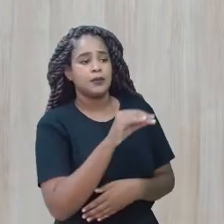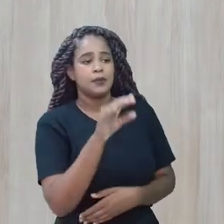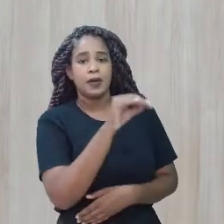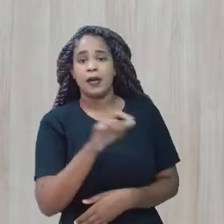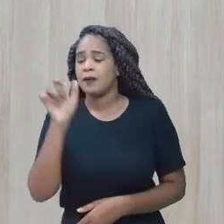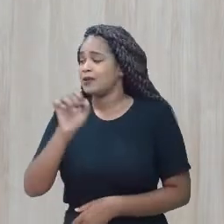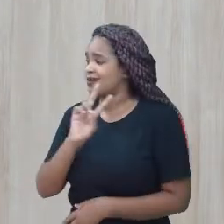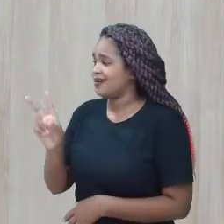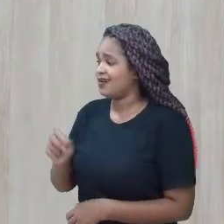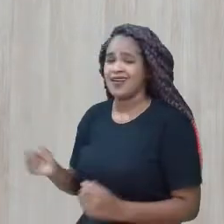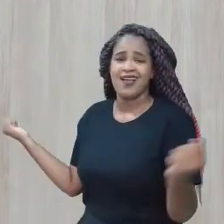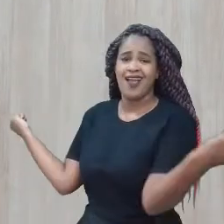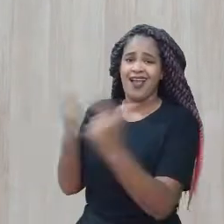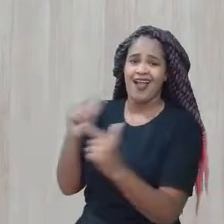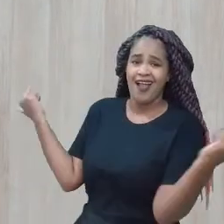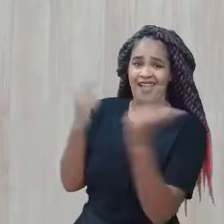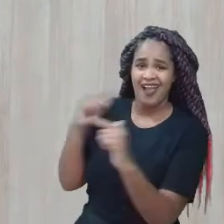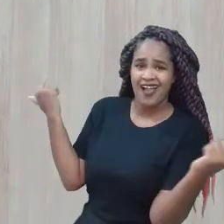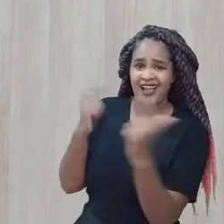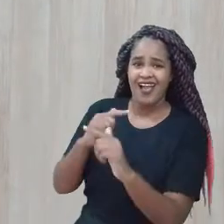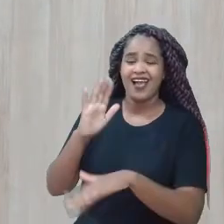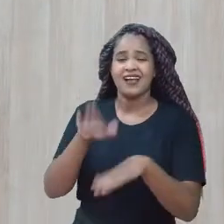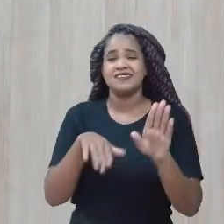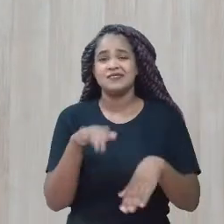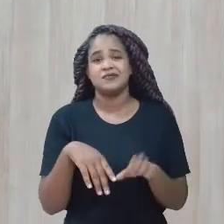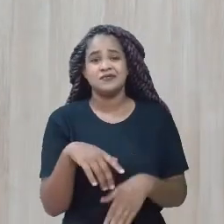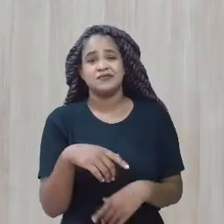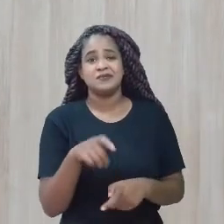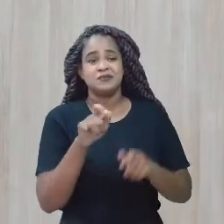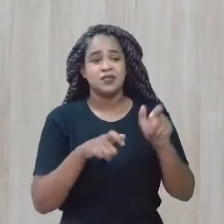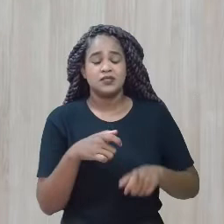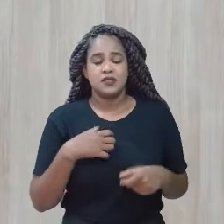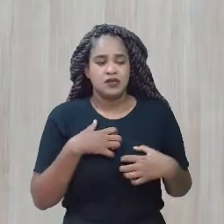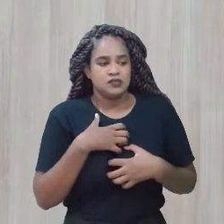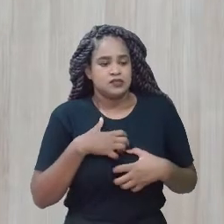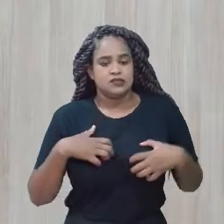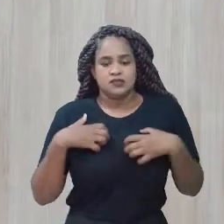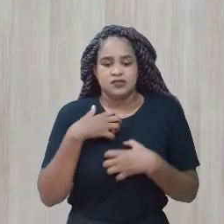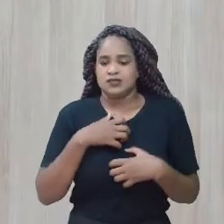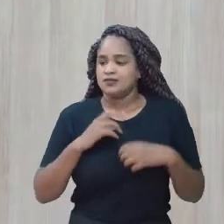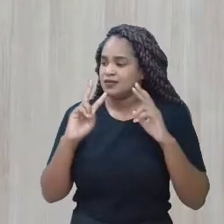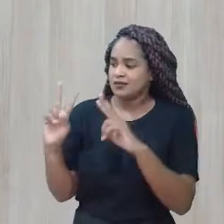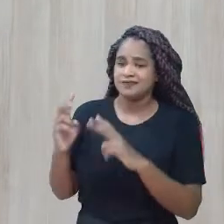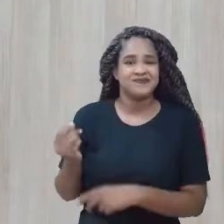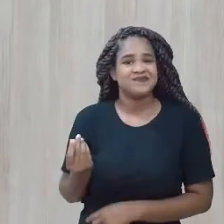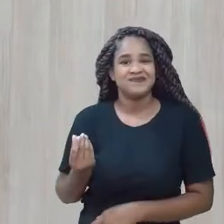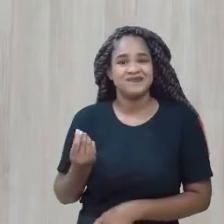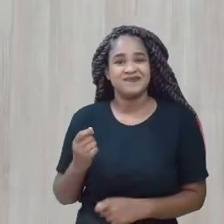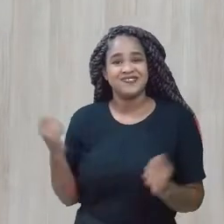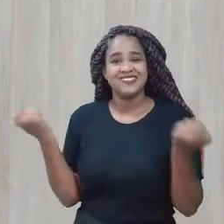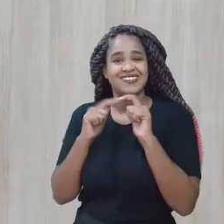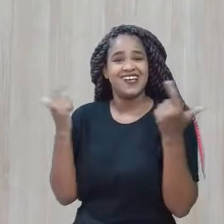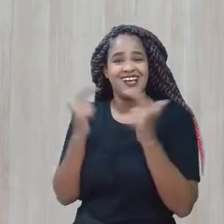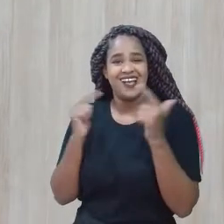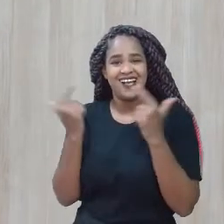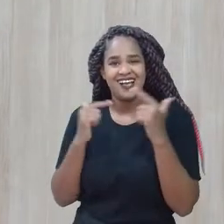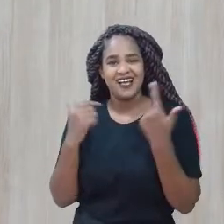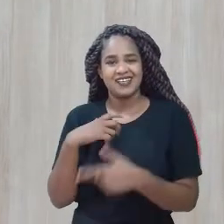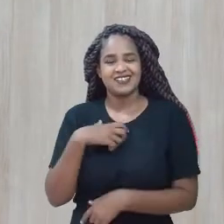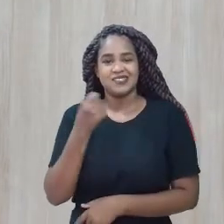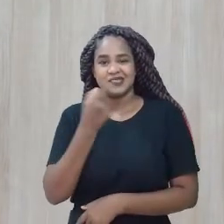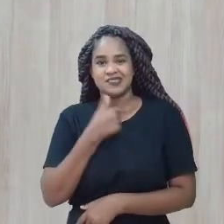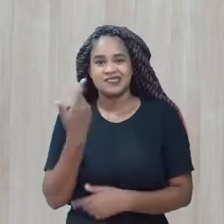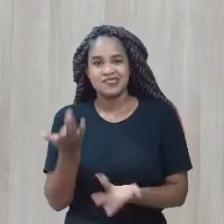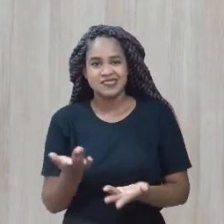naquele momento, às vezes até tira o outro de um estado de tensão, de preocupação, de estresse que está vivenciando.